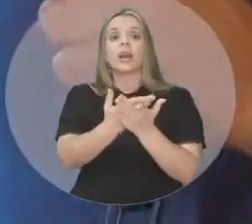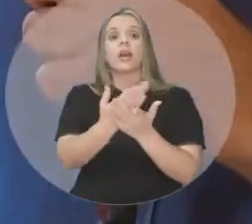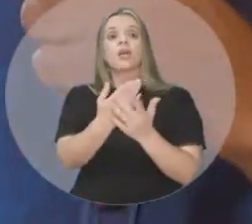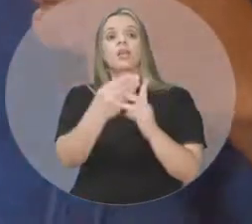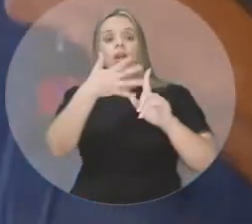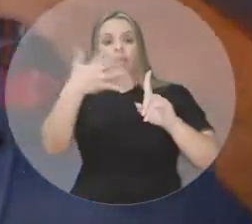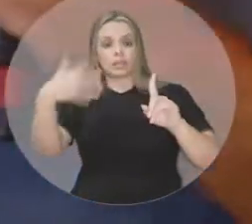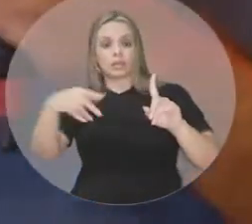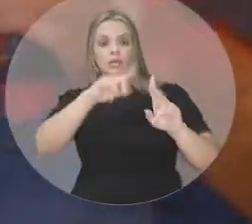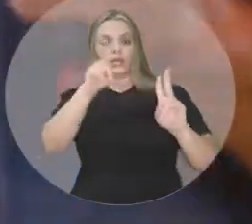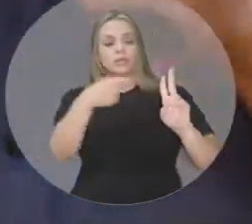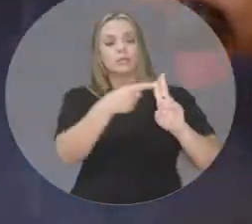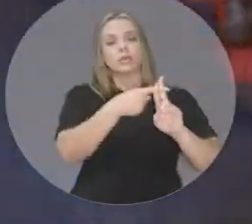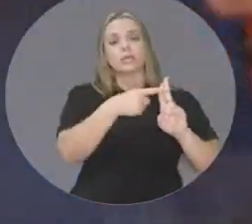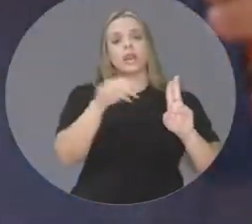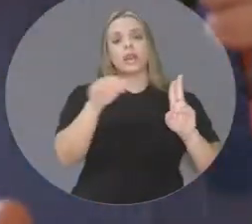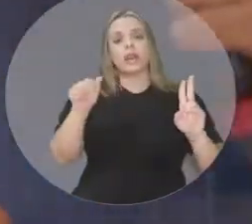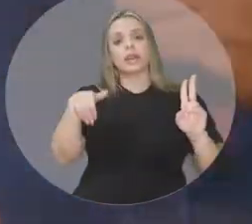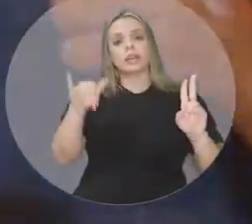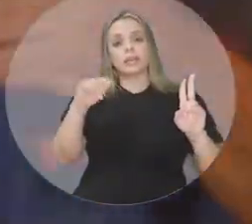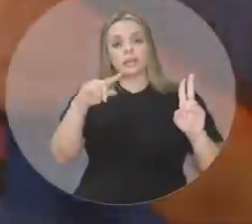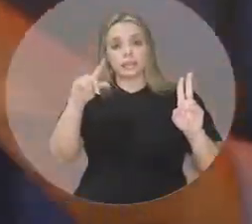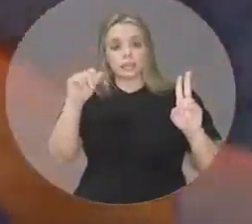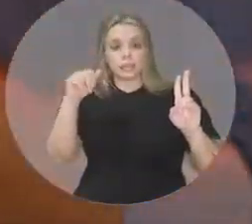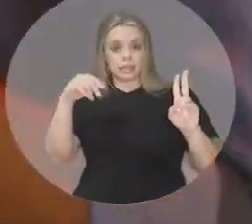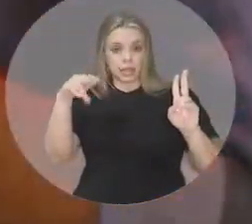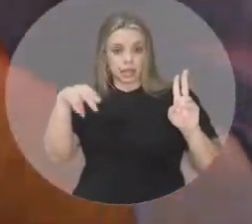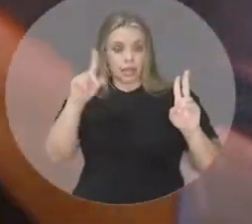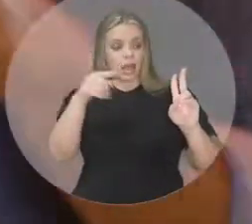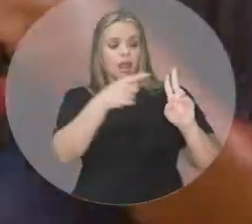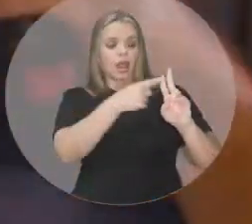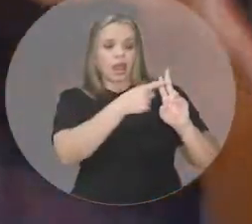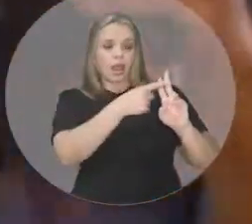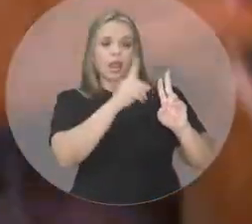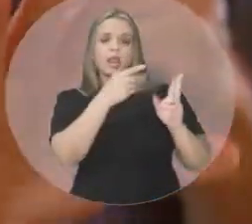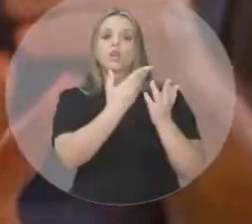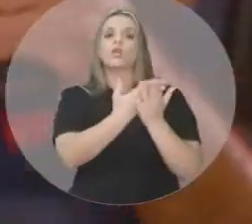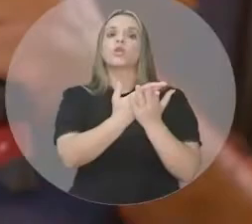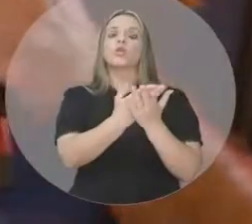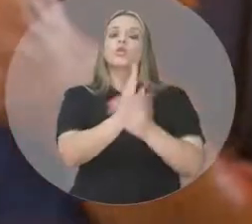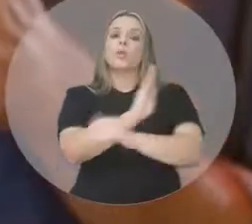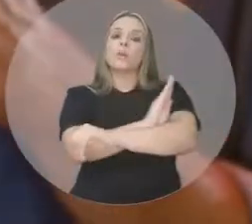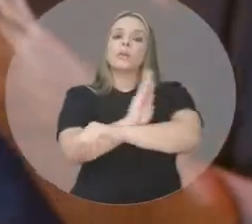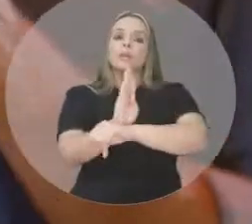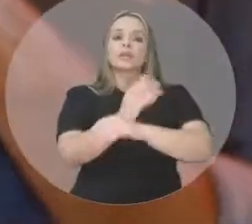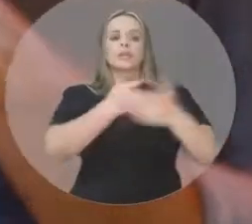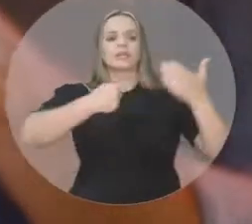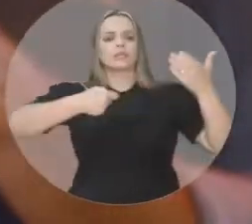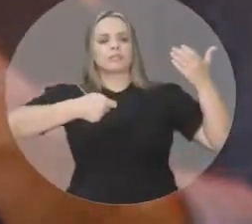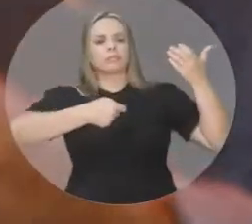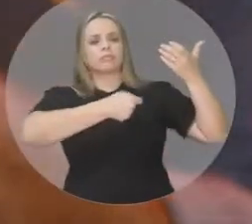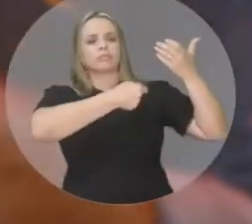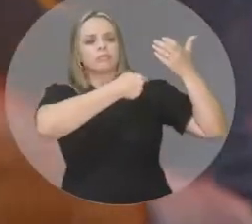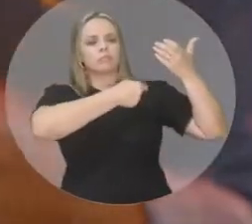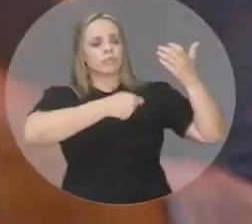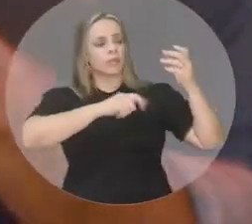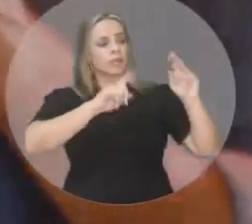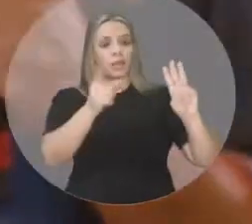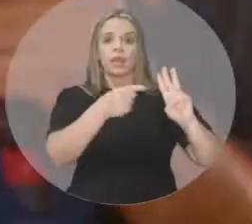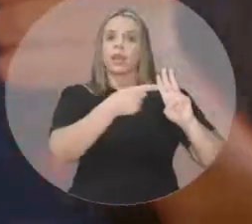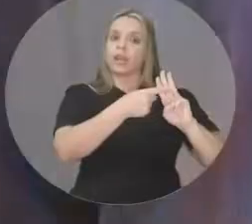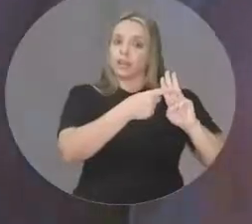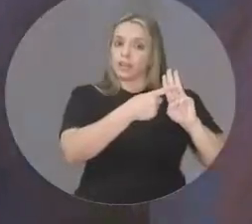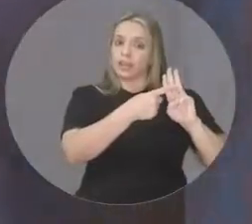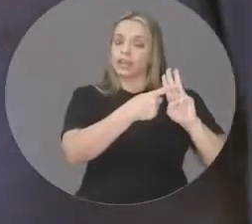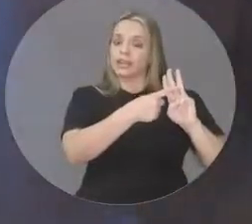Guitarra, instrumento que talvez tenha mais a cara da linguagem do rock and roll. A pessoa vê um guitarrista, já o trata como roqueiro no primeiro momento,